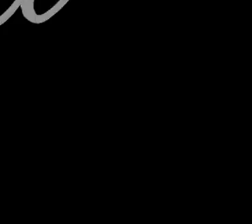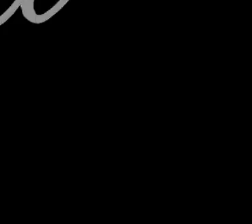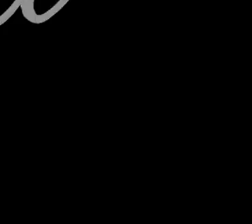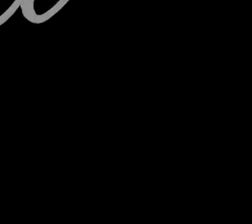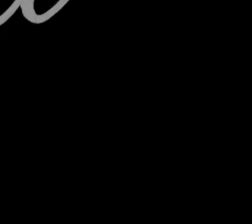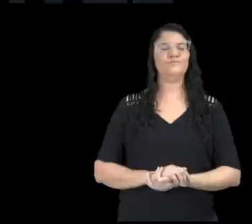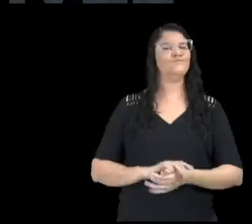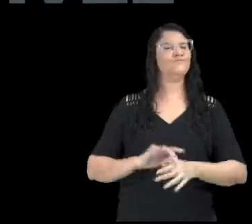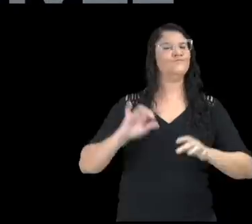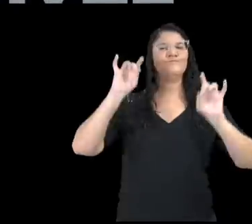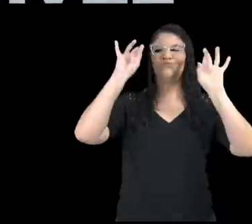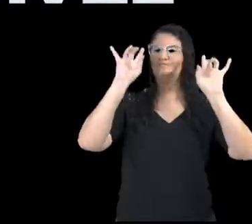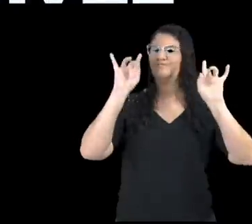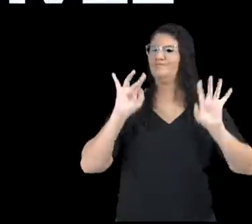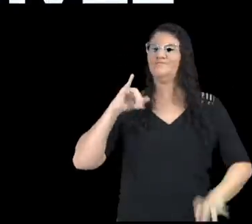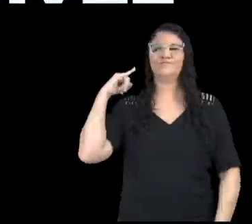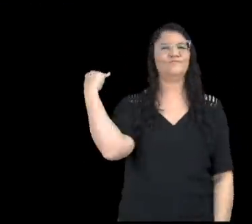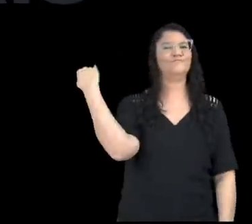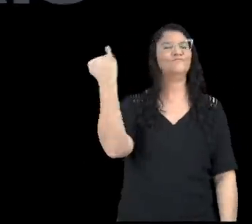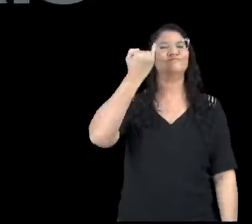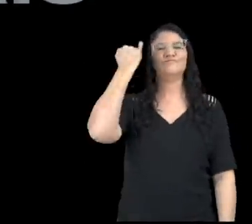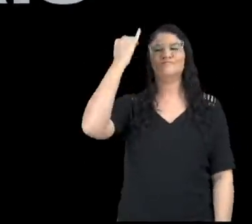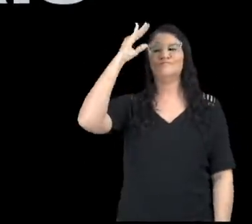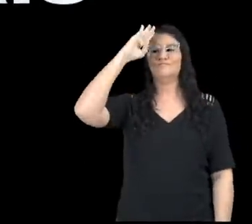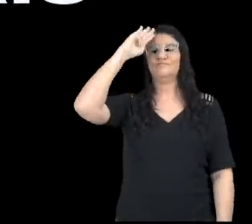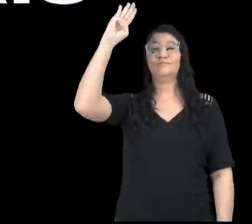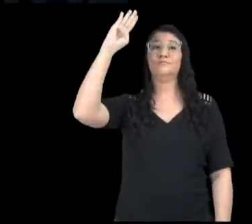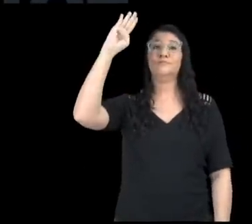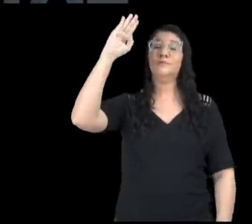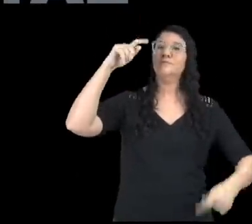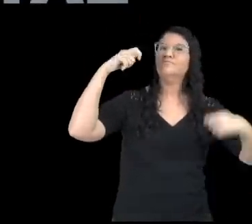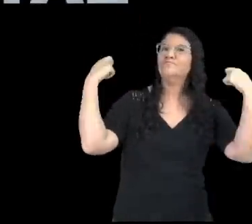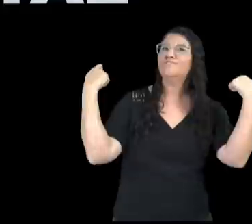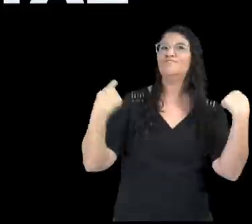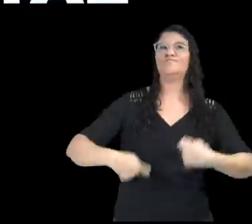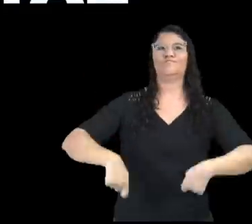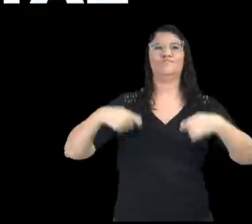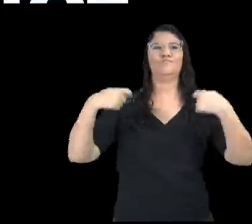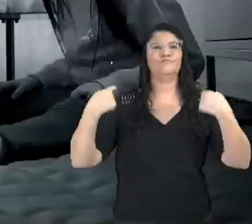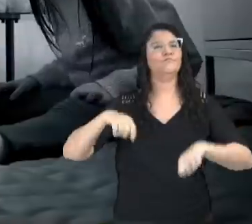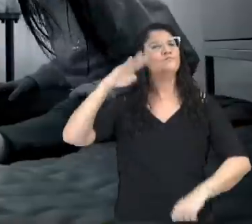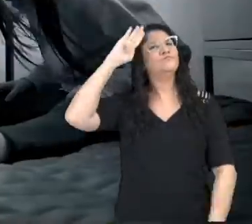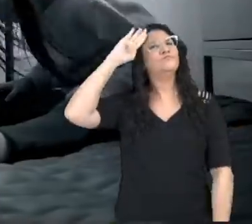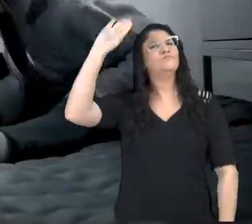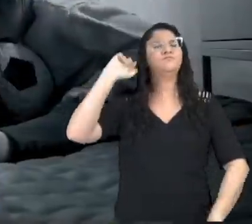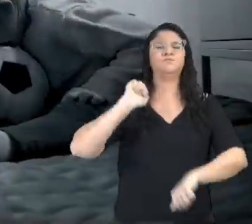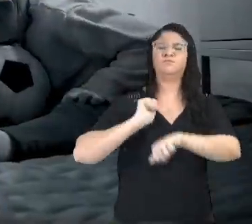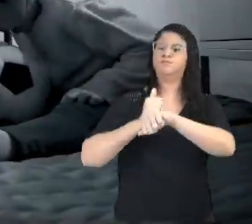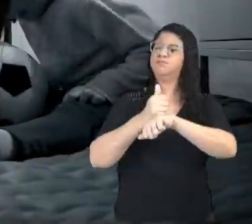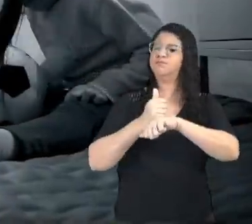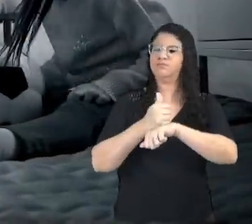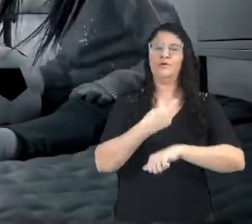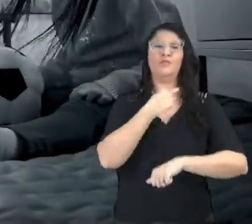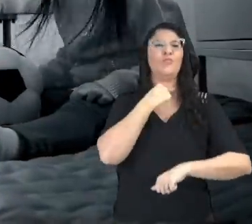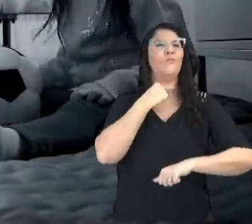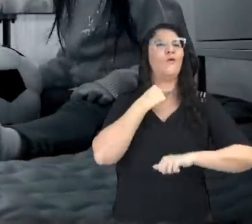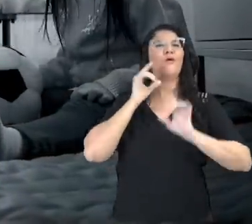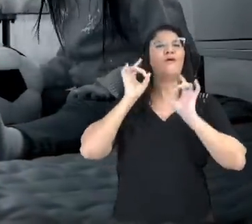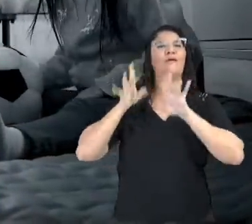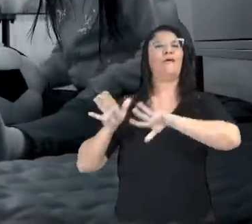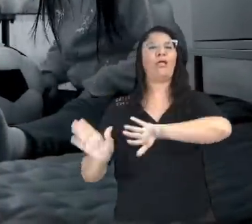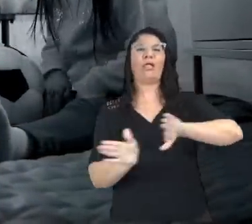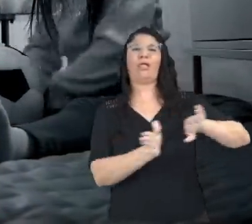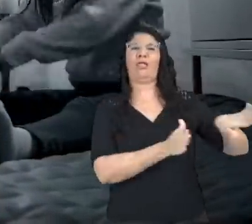Essencial, aquilo que é imprescindível, muito necessário, fundamental, o que não pode ser deixado de lado